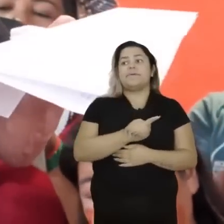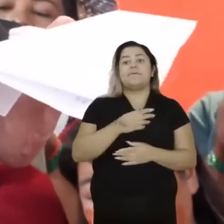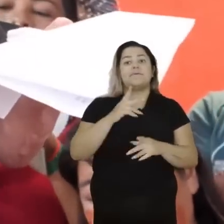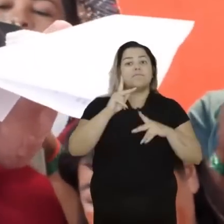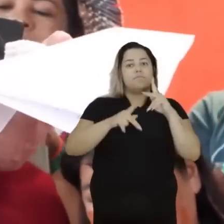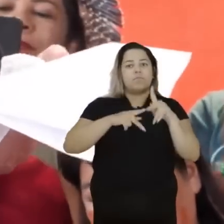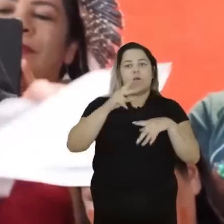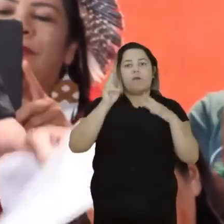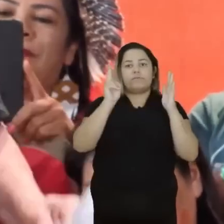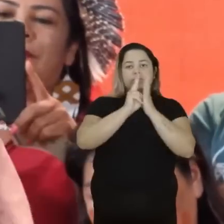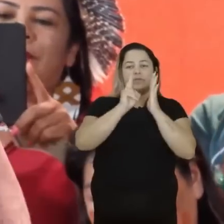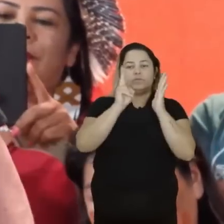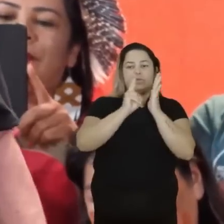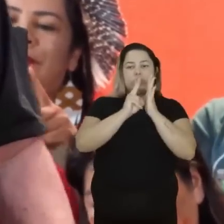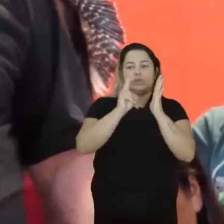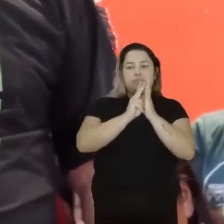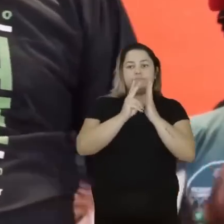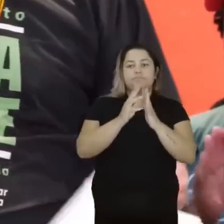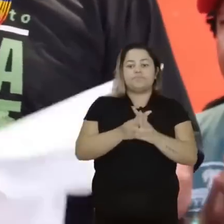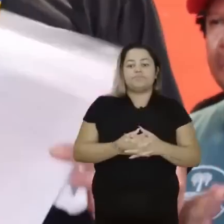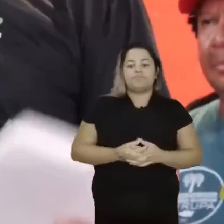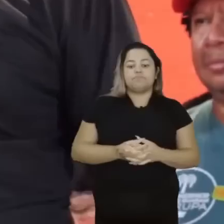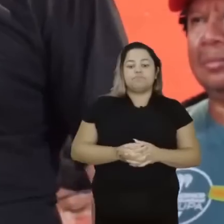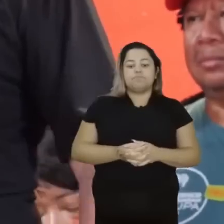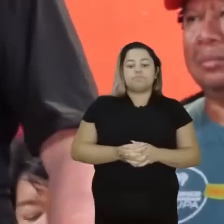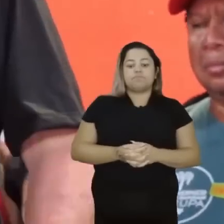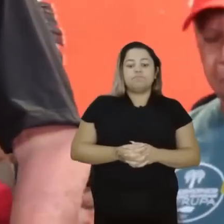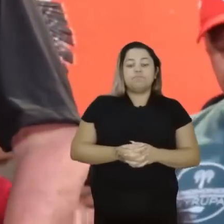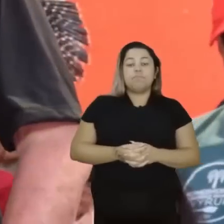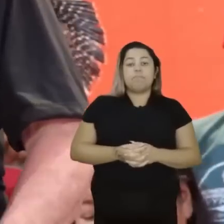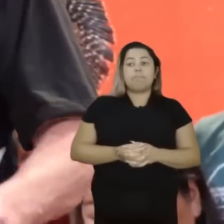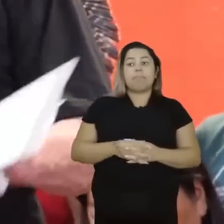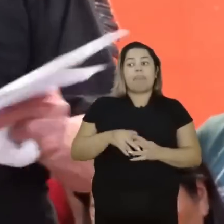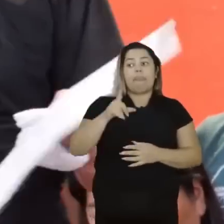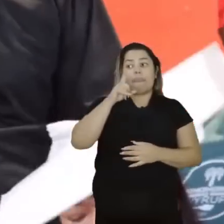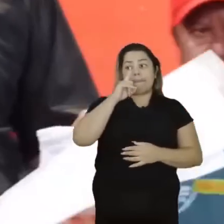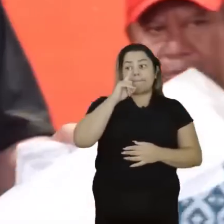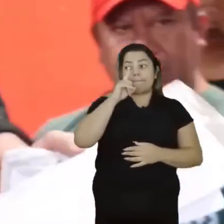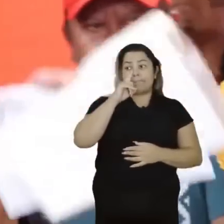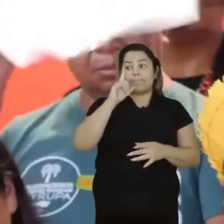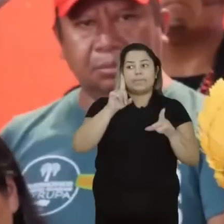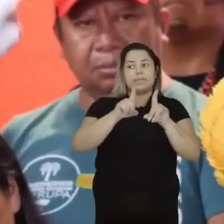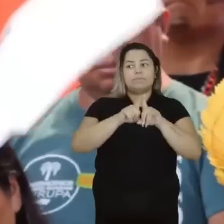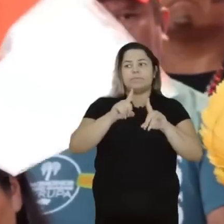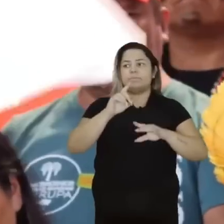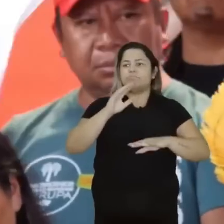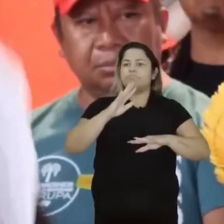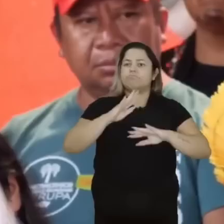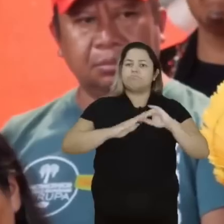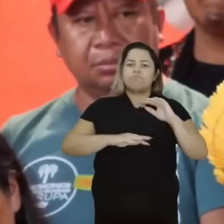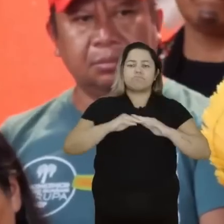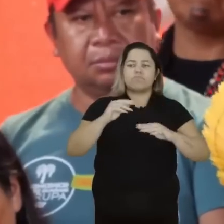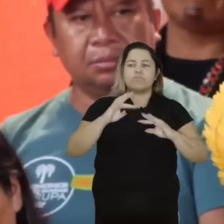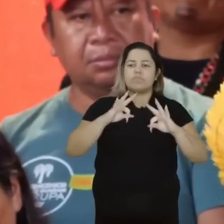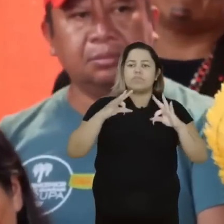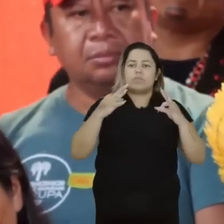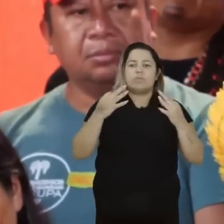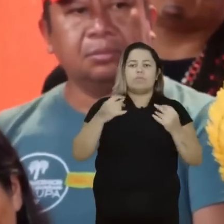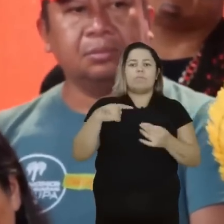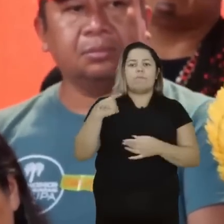povos indígenas. E o que é grave é que praticamente tudo que nós